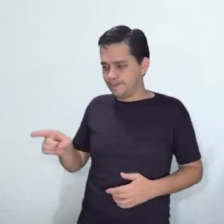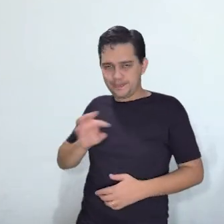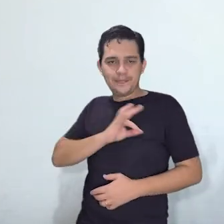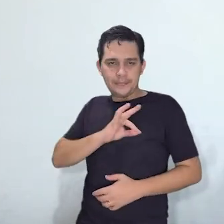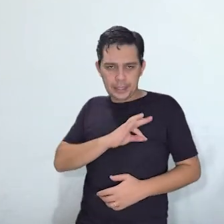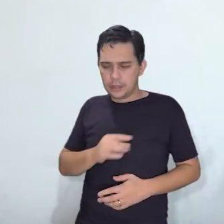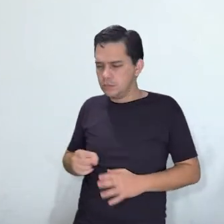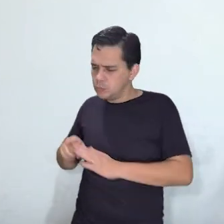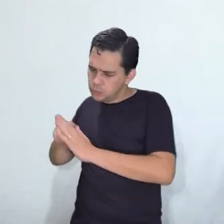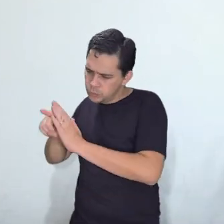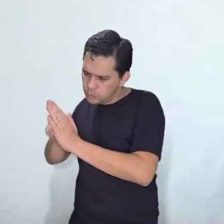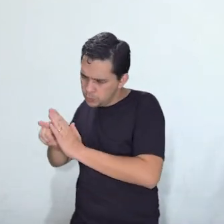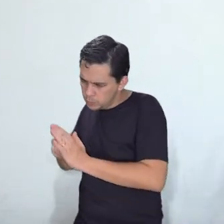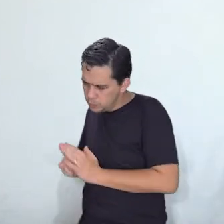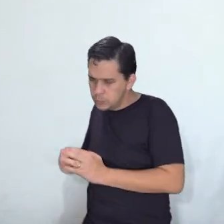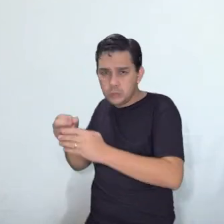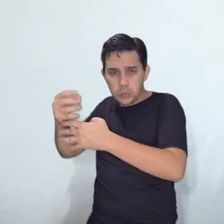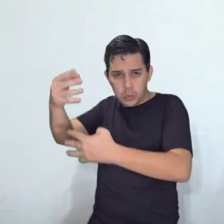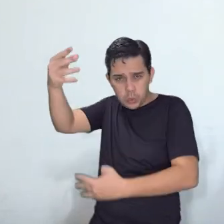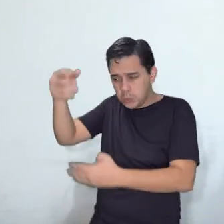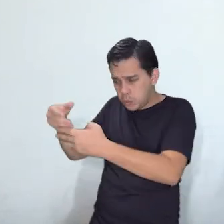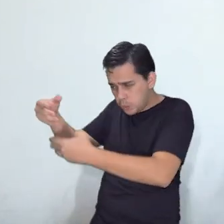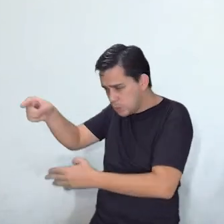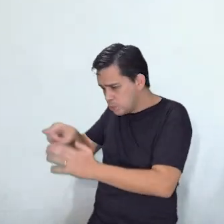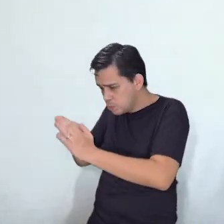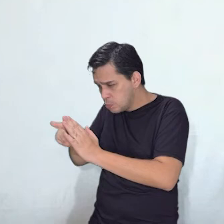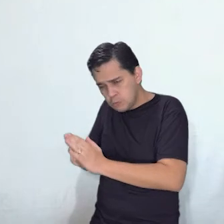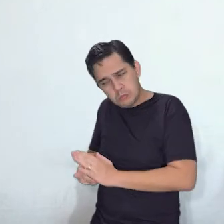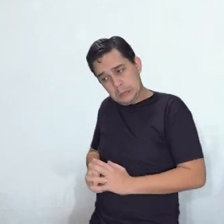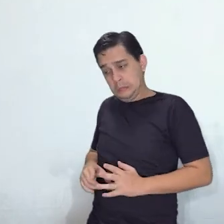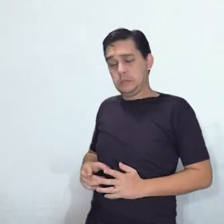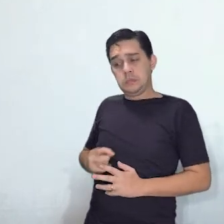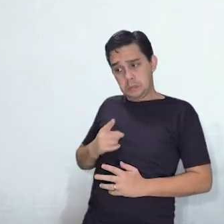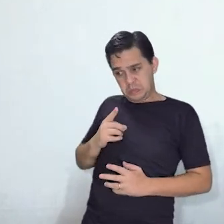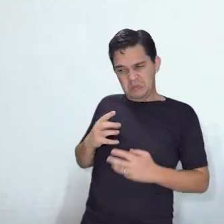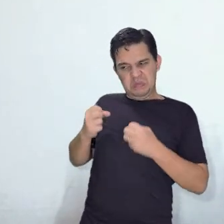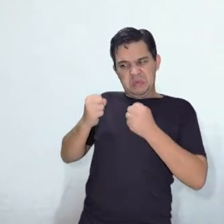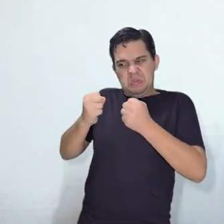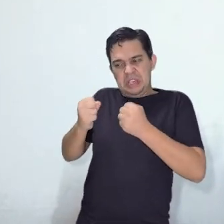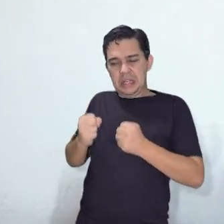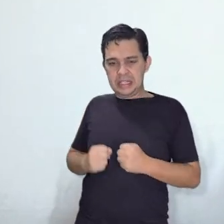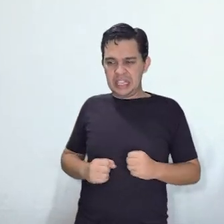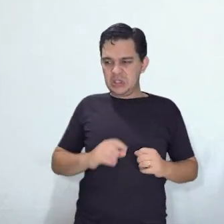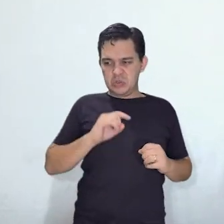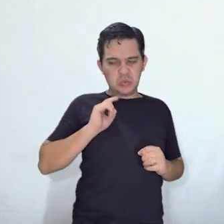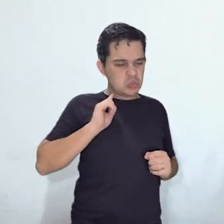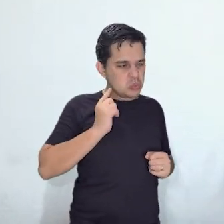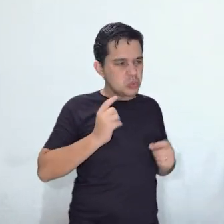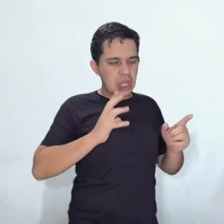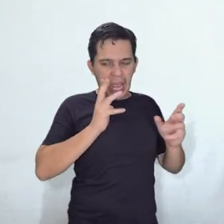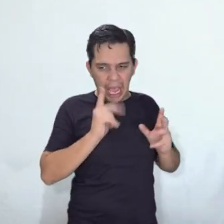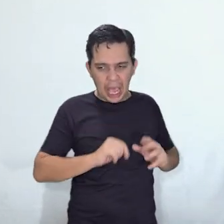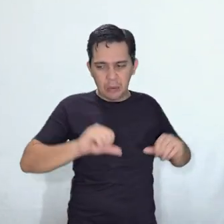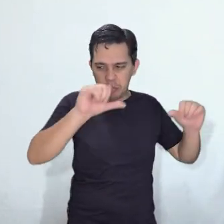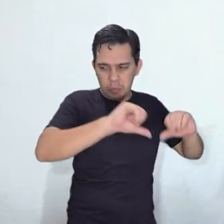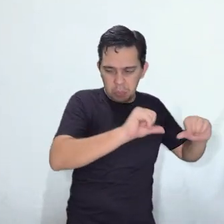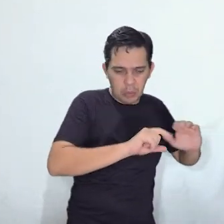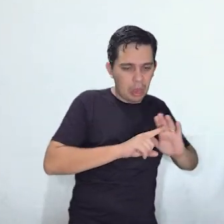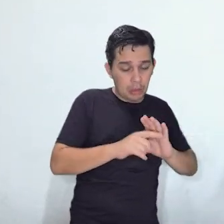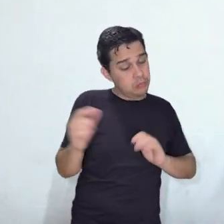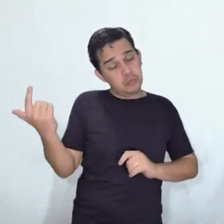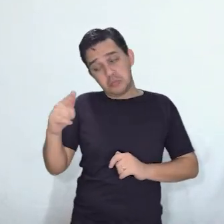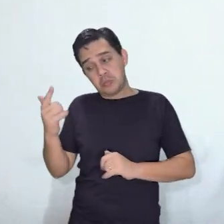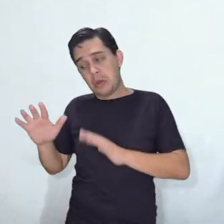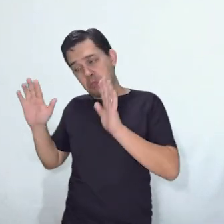nenhuma desconformidade manifesta, nenhuma desconformidade grave em relação a esta água. Então,